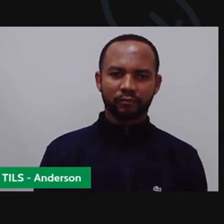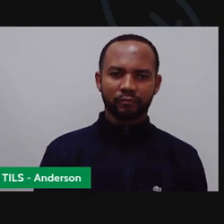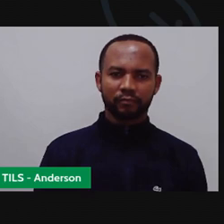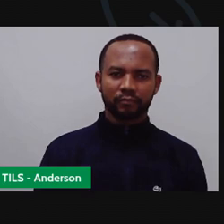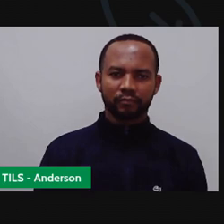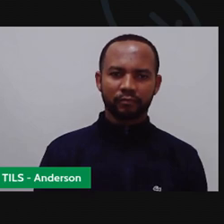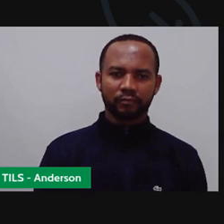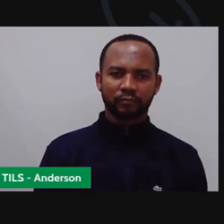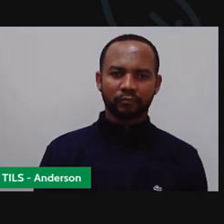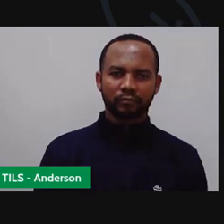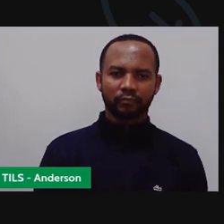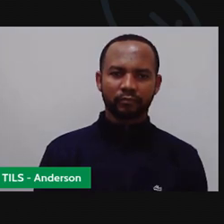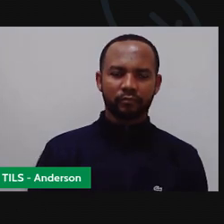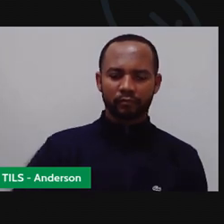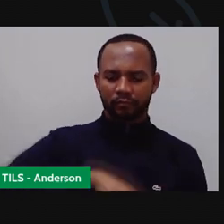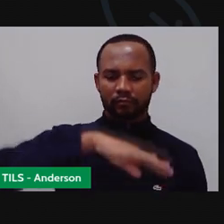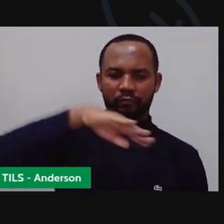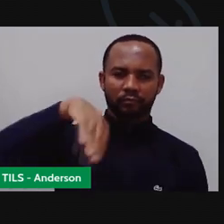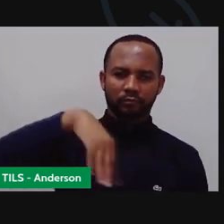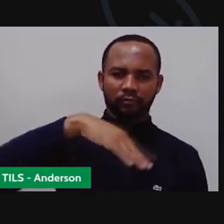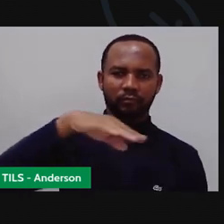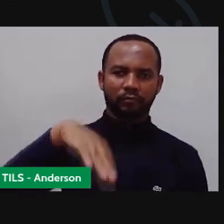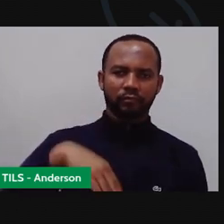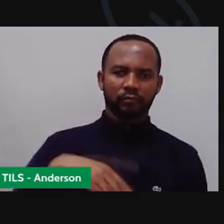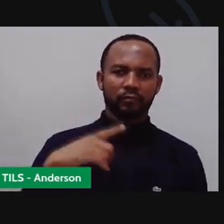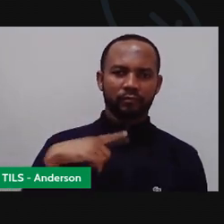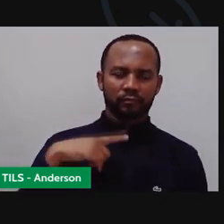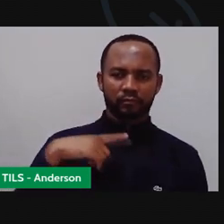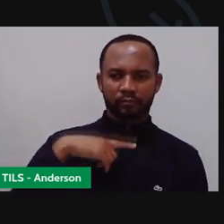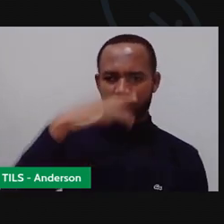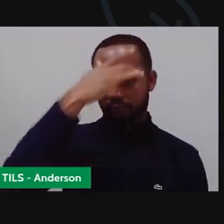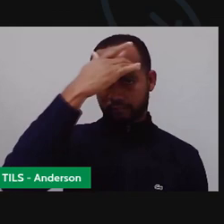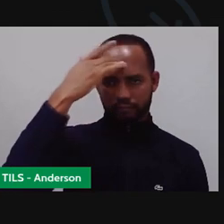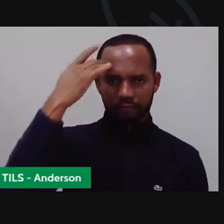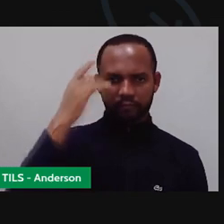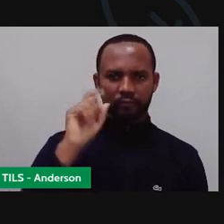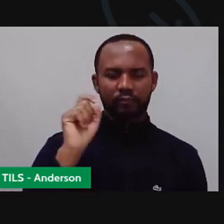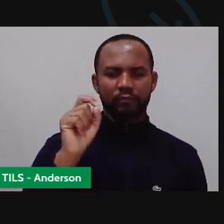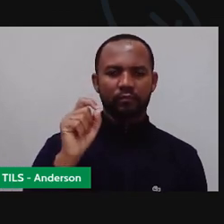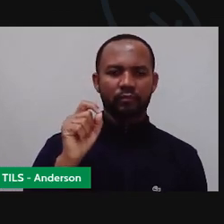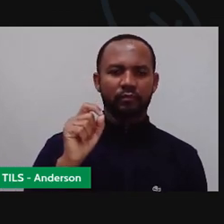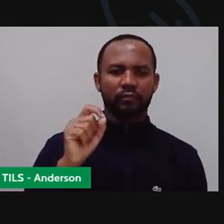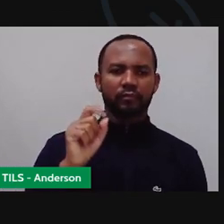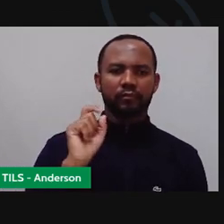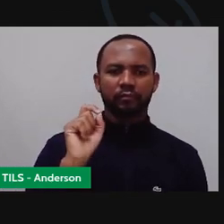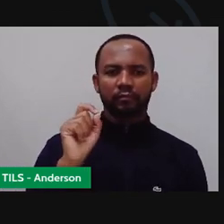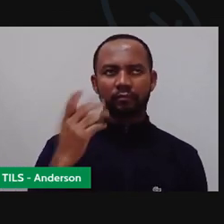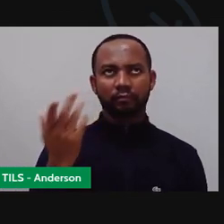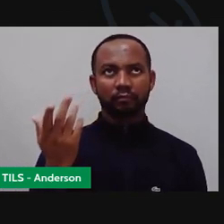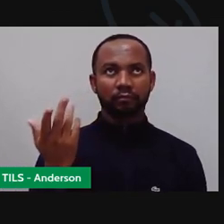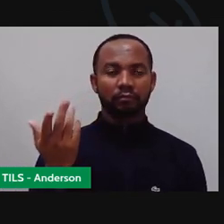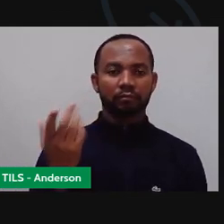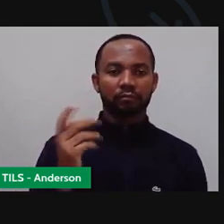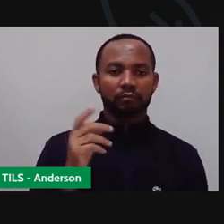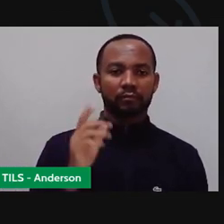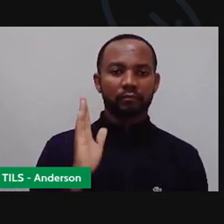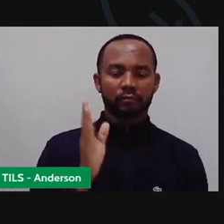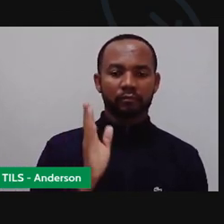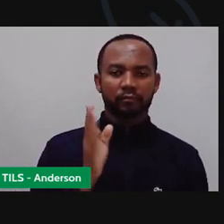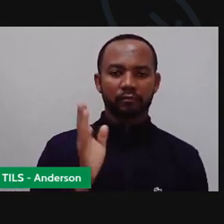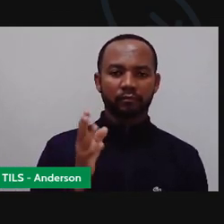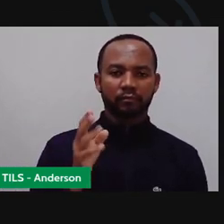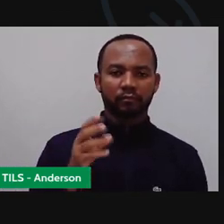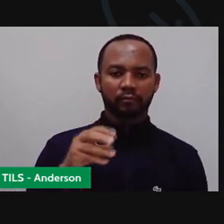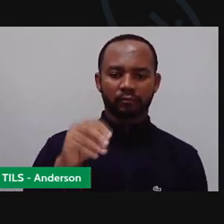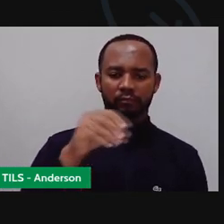ó, passando o óleo. Algumas pessoas, inclusive, vocês vão encontrar receitas aí na internet do seguinte. Que já colocam um